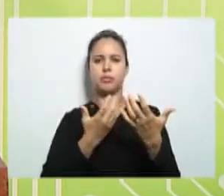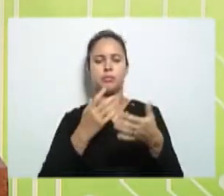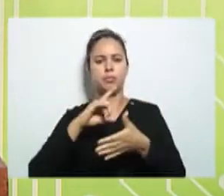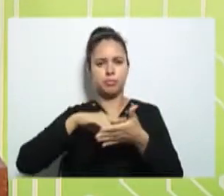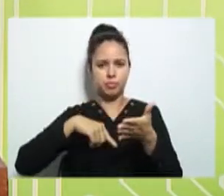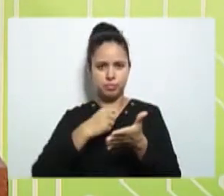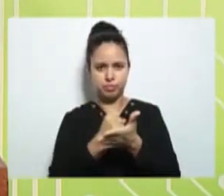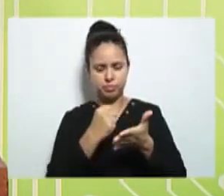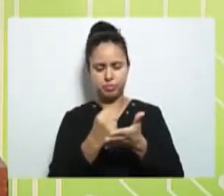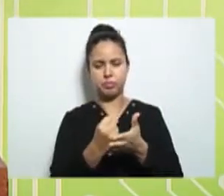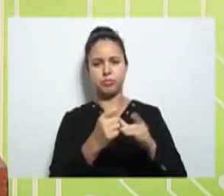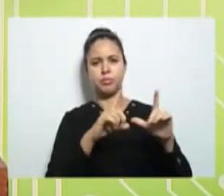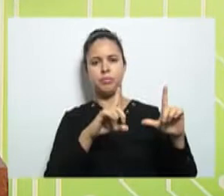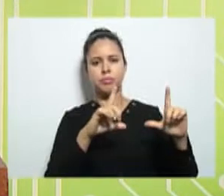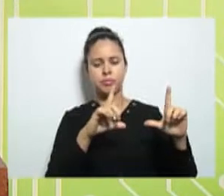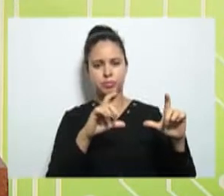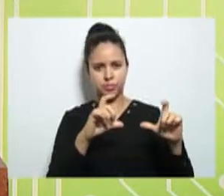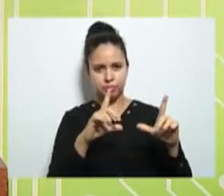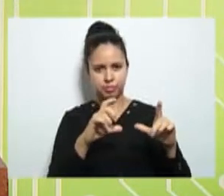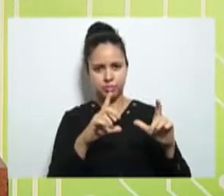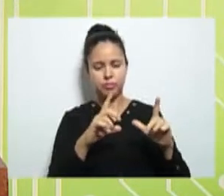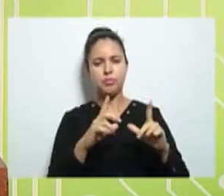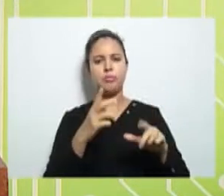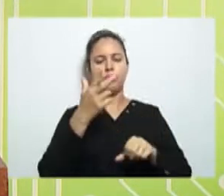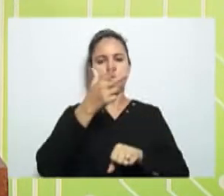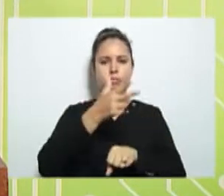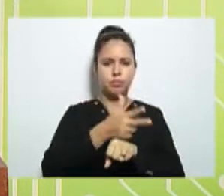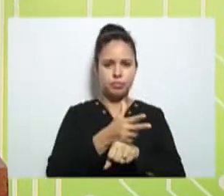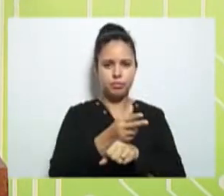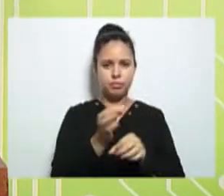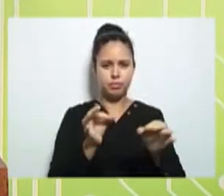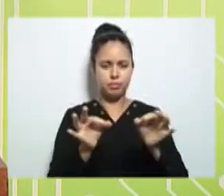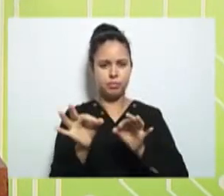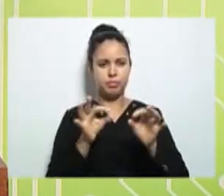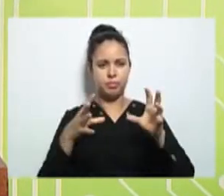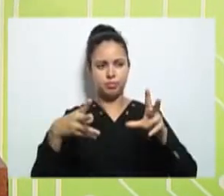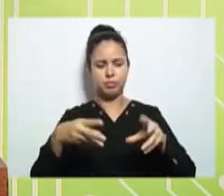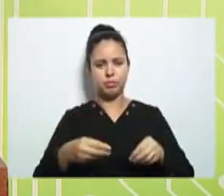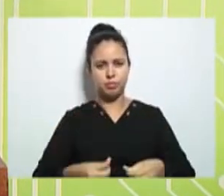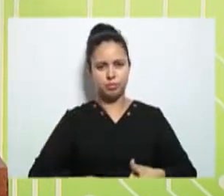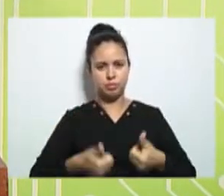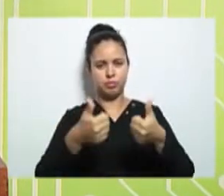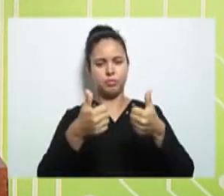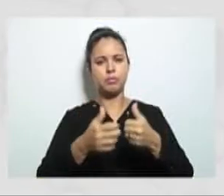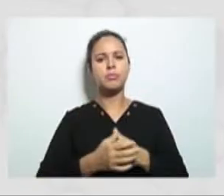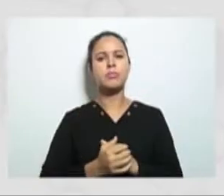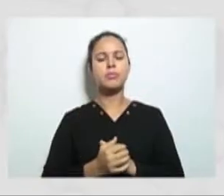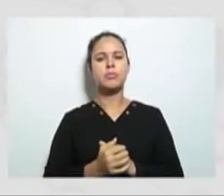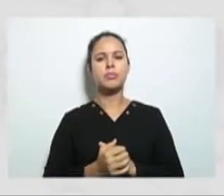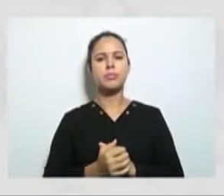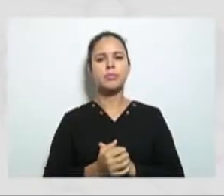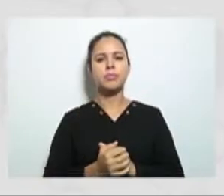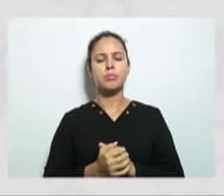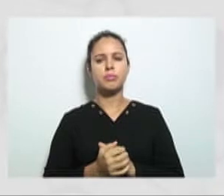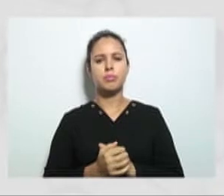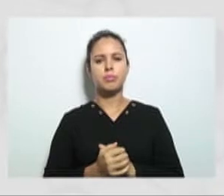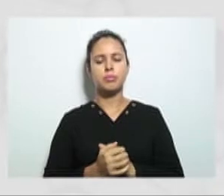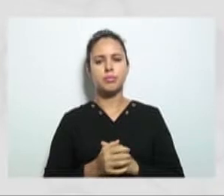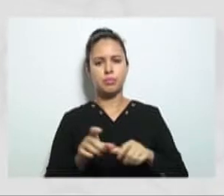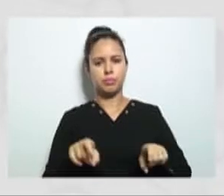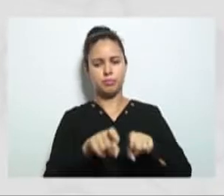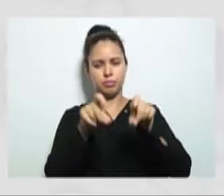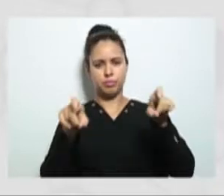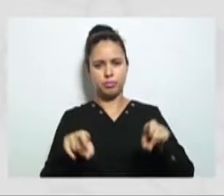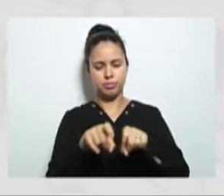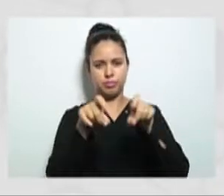pastas para fotos, tá? Para que você possa organizar tudo da melhor forma possível, tá? Eu gosto de dizer, gente, que o computador, ele é